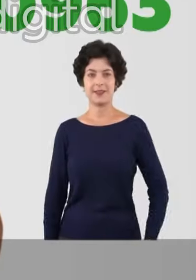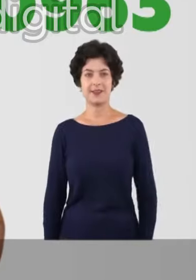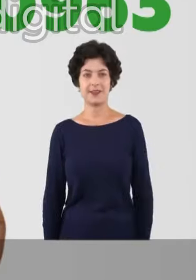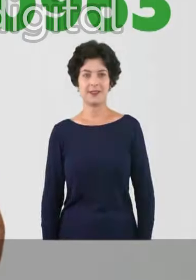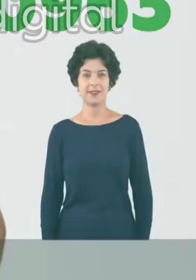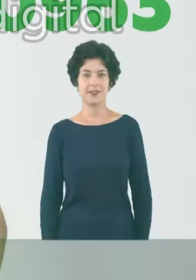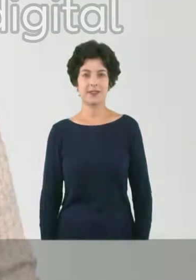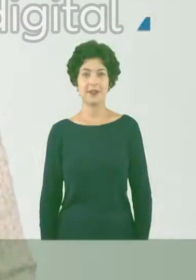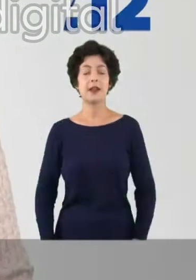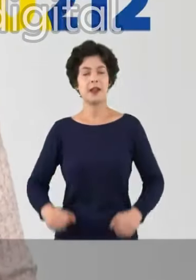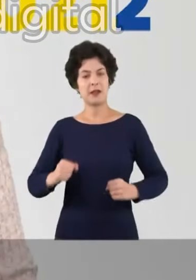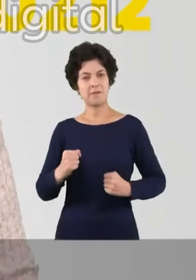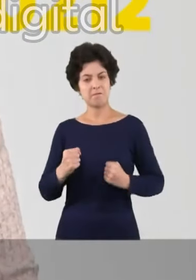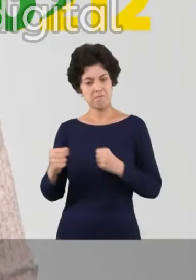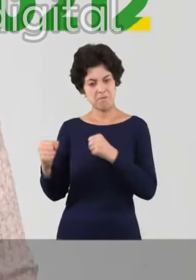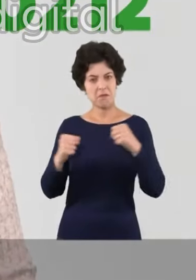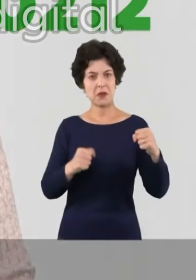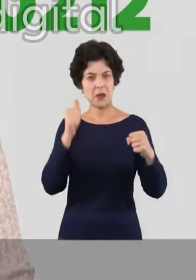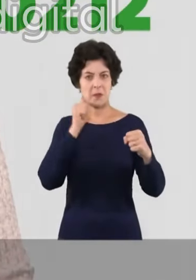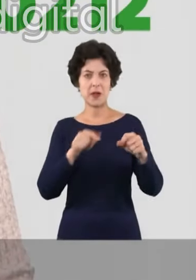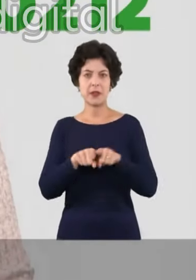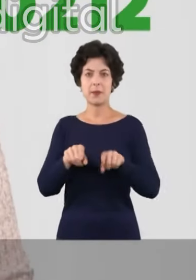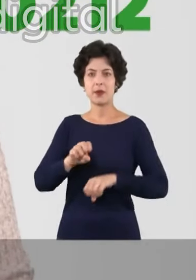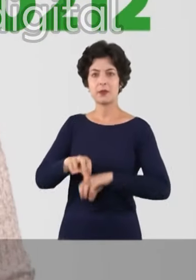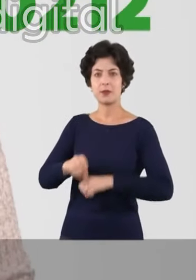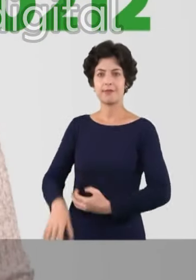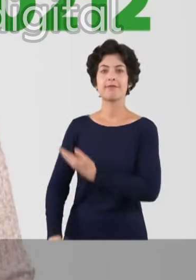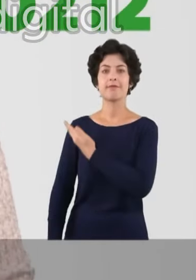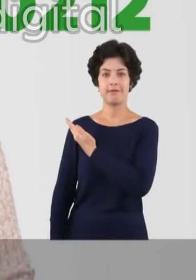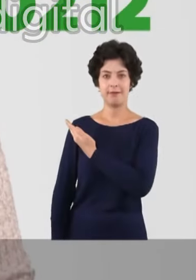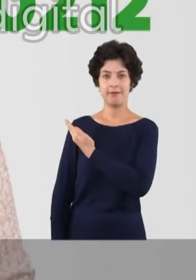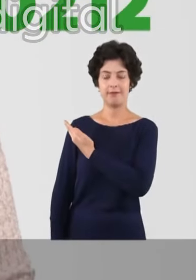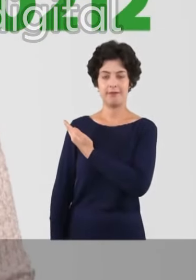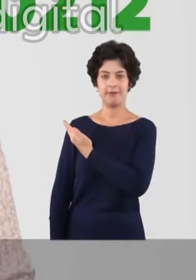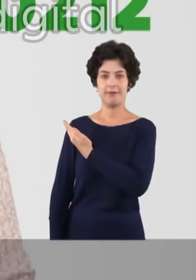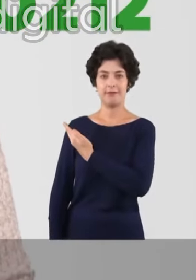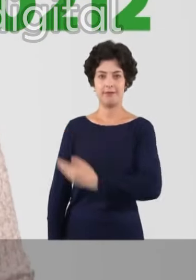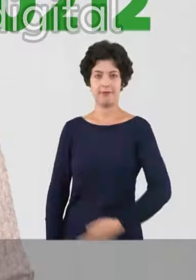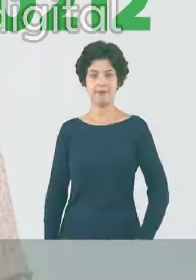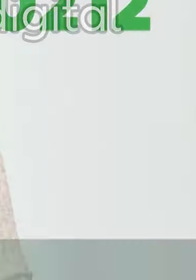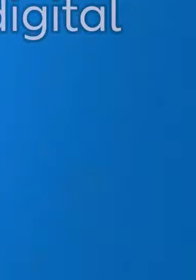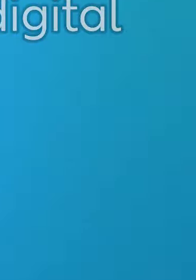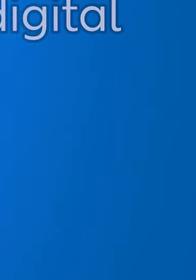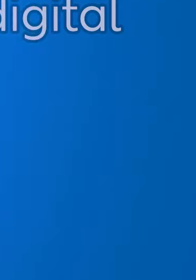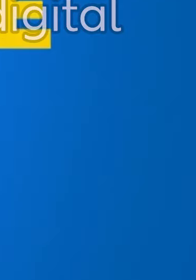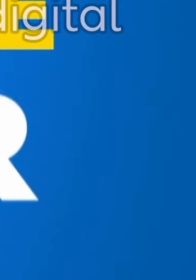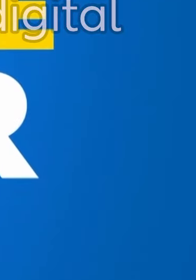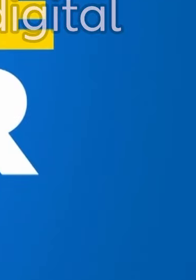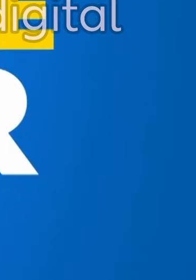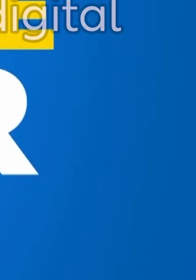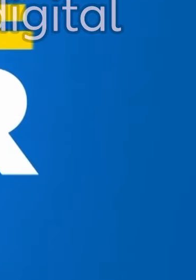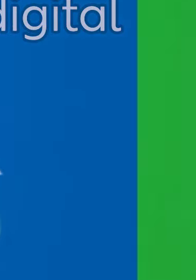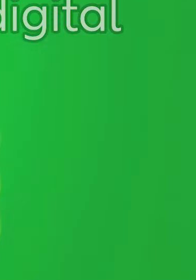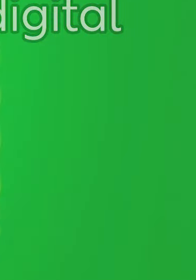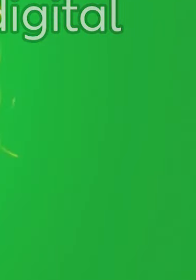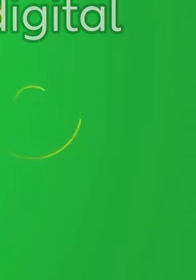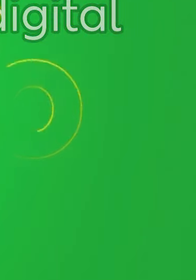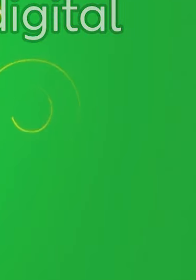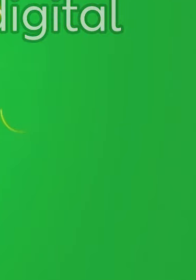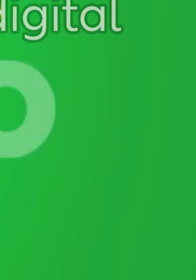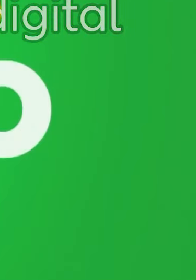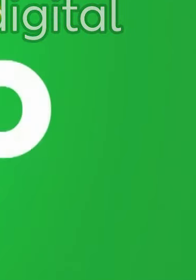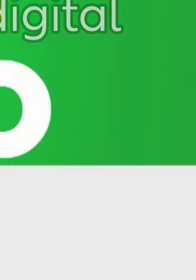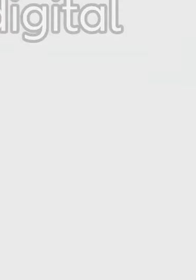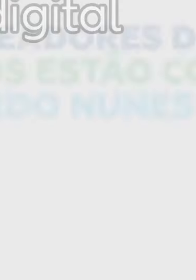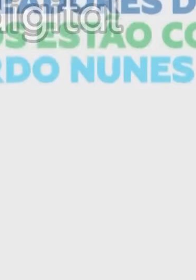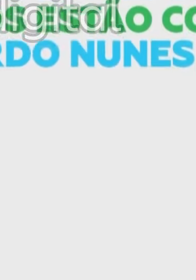Vinte e nove, meia, três. Pelo empoderamento da mulher e pela educação. Carol nessa eleição. Vote vinte e dois, dois. Isso não pode parar. Isso